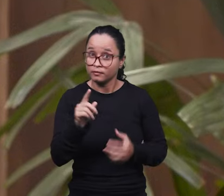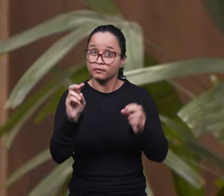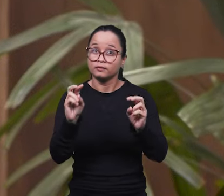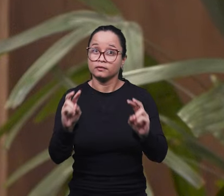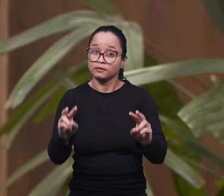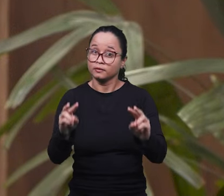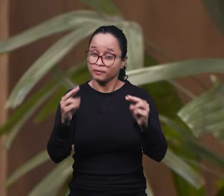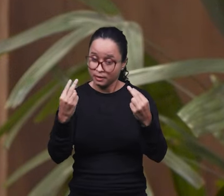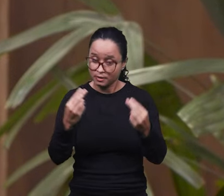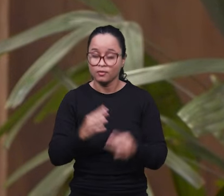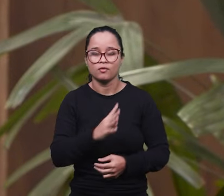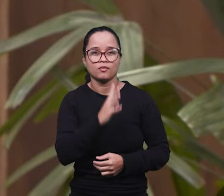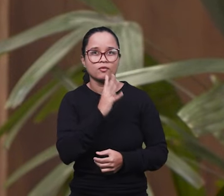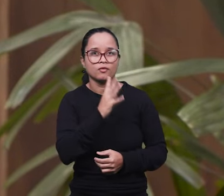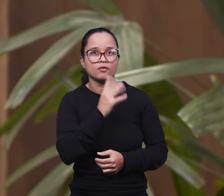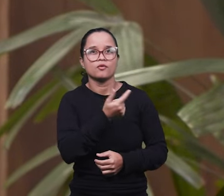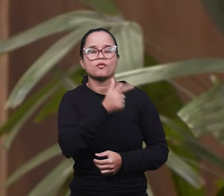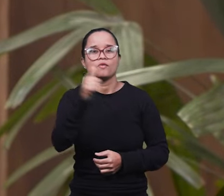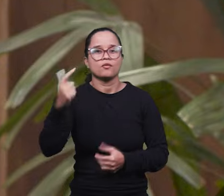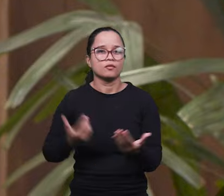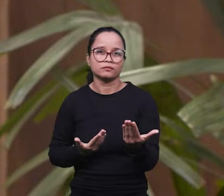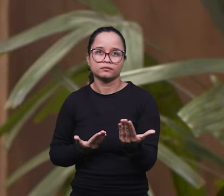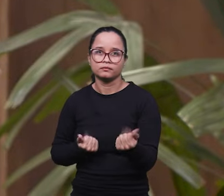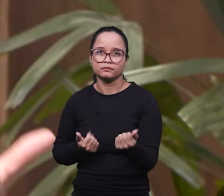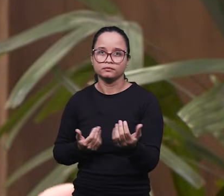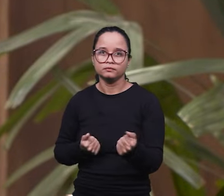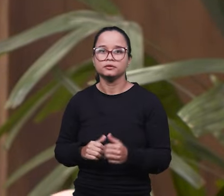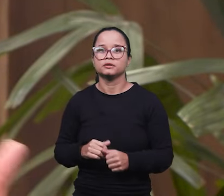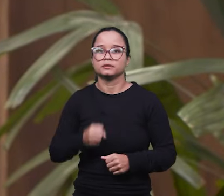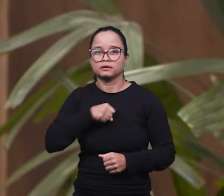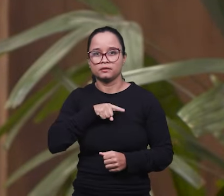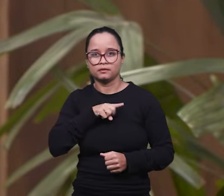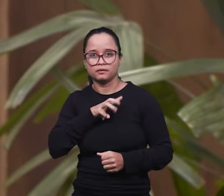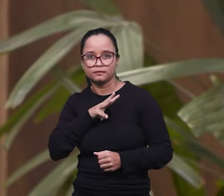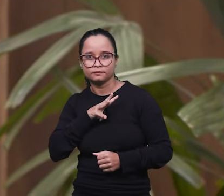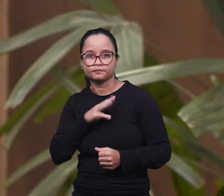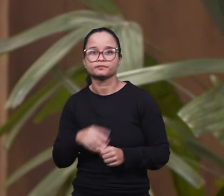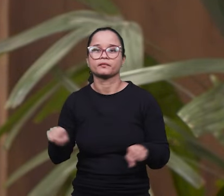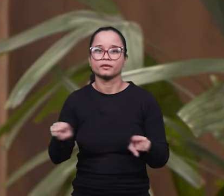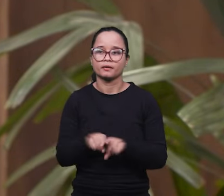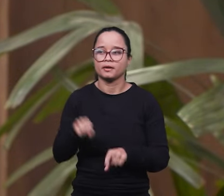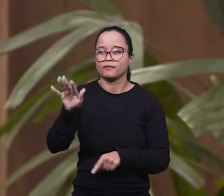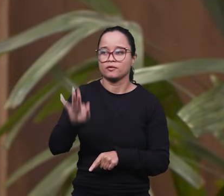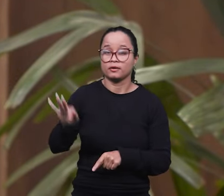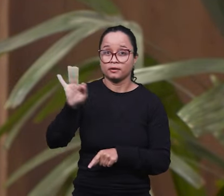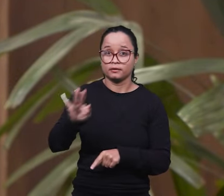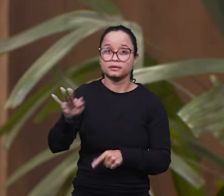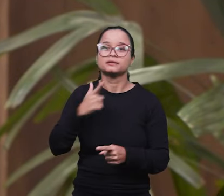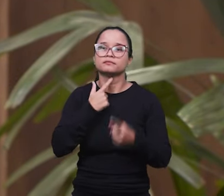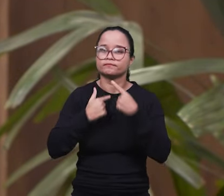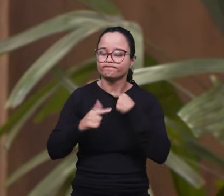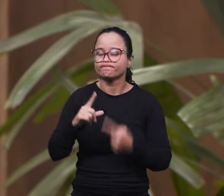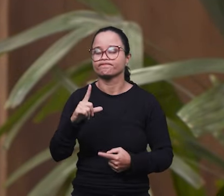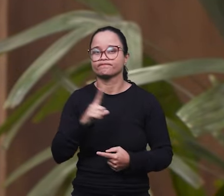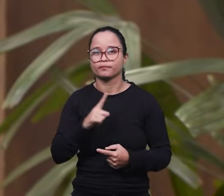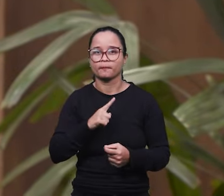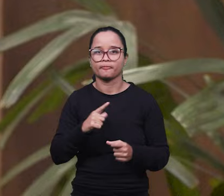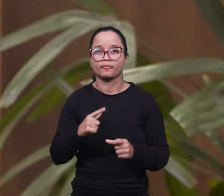assiste que conhece outros jovens que estão no ensino médio que estão no ensino superior que tem esse desejo